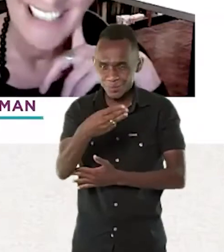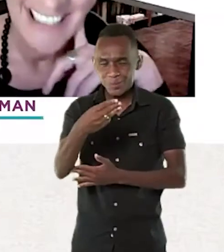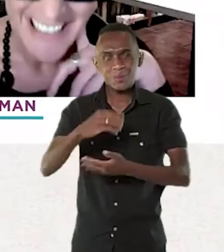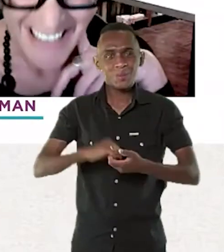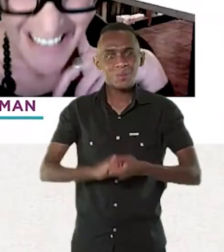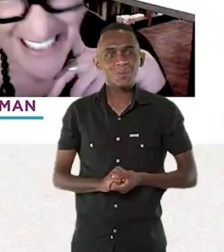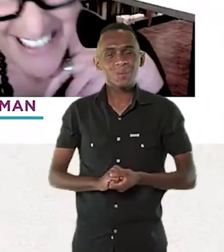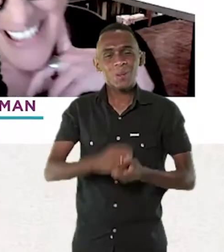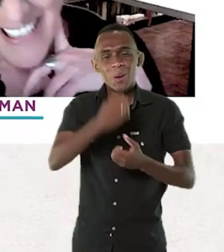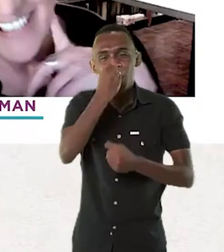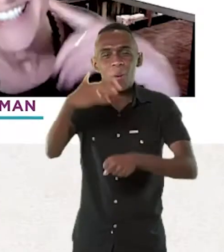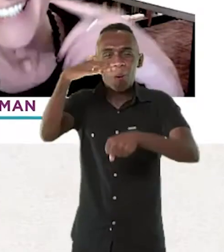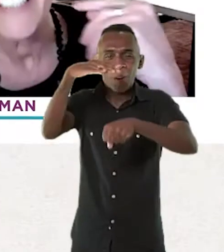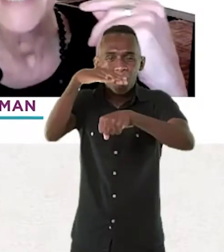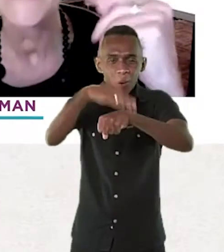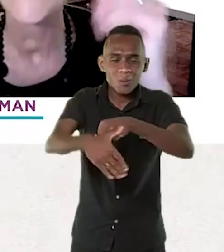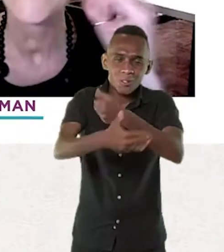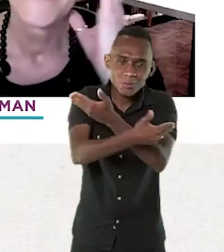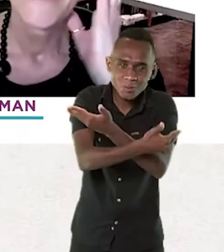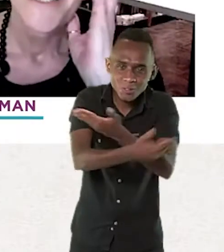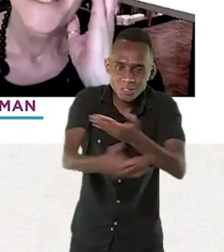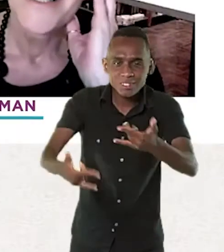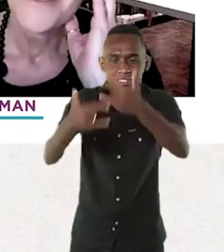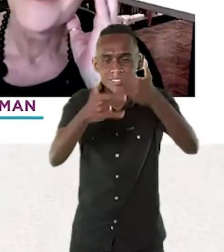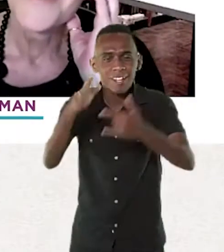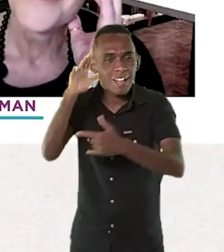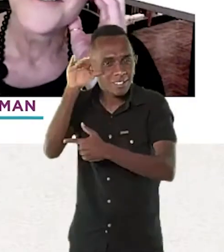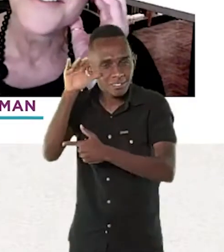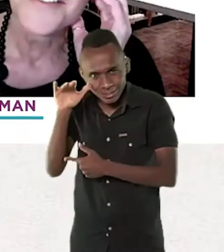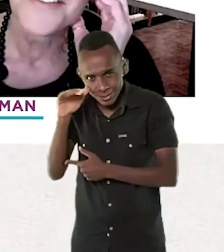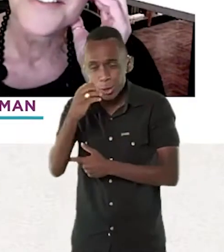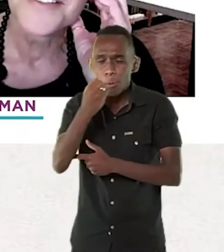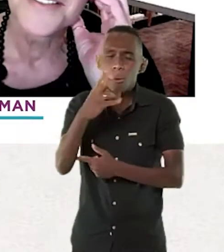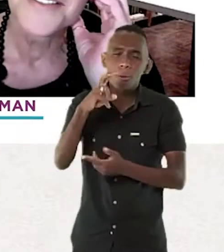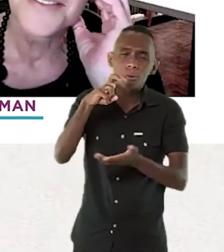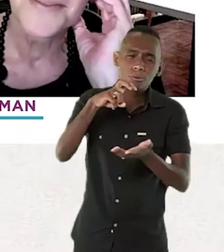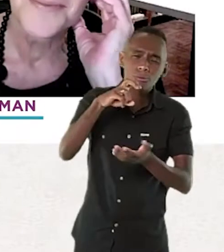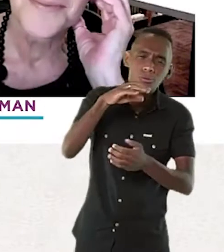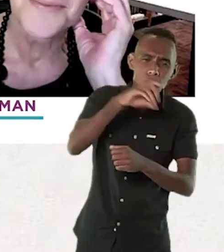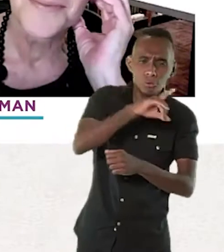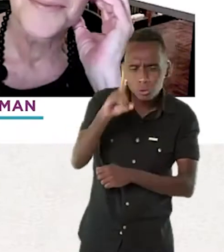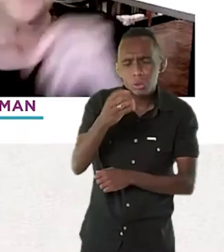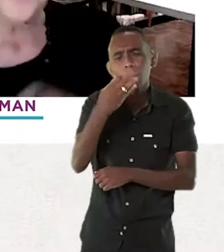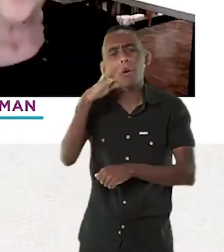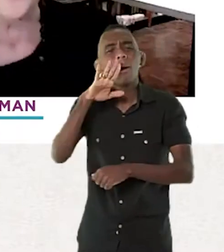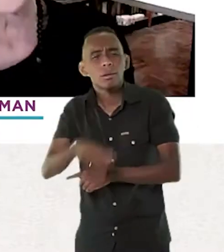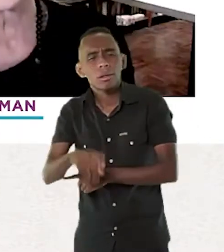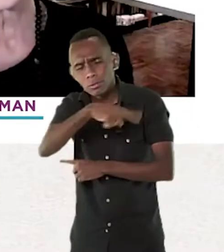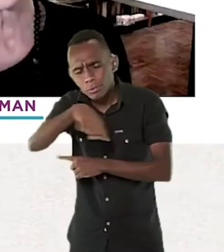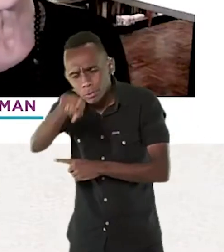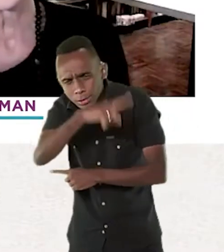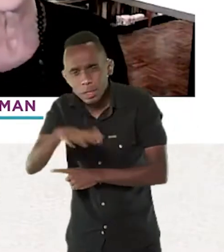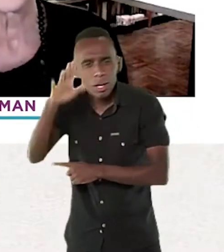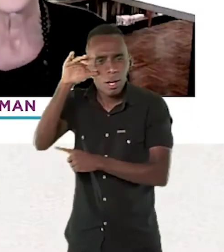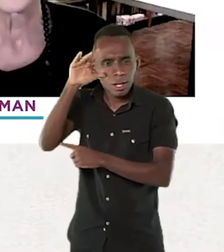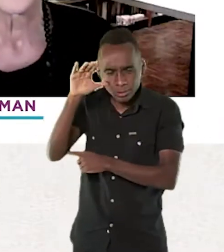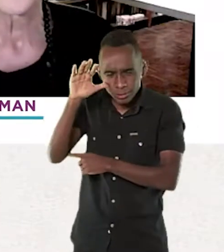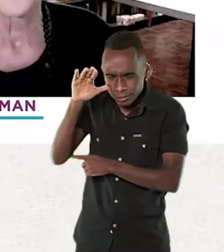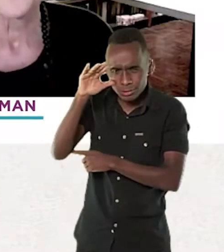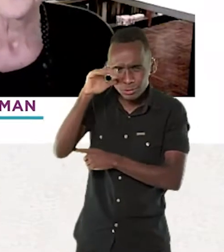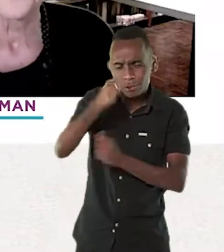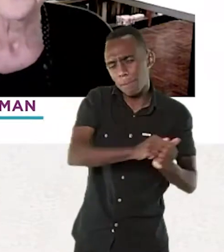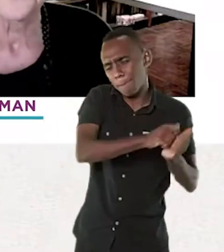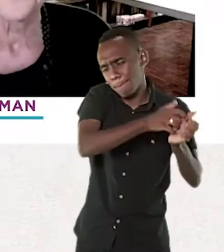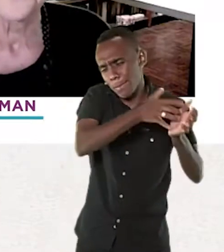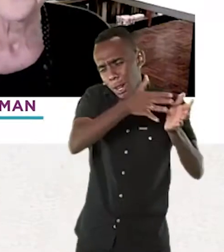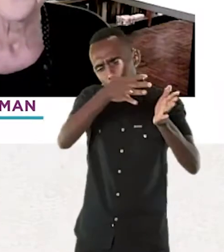Gente, muito boa noite para quem que está nos assistindo agora. Bom dia, boa tarde, quem assistir essa live nos milhares de anos que vai ficar no ar